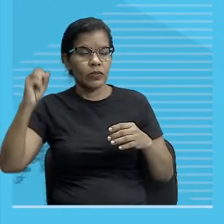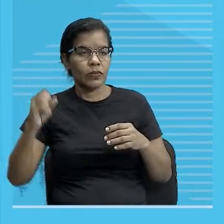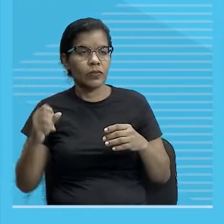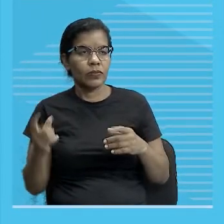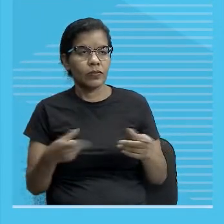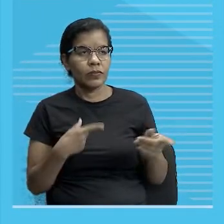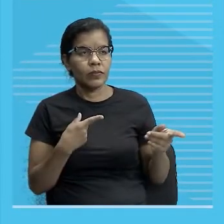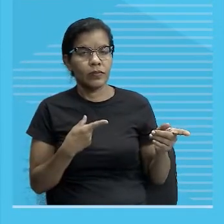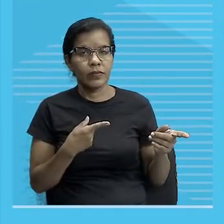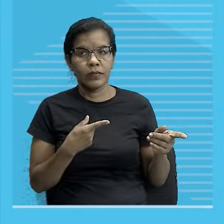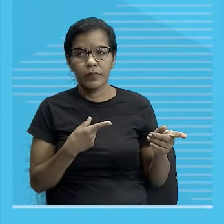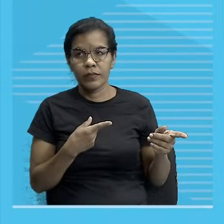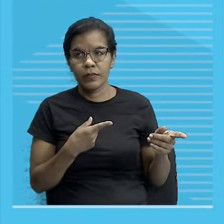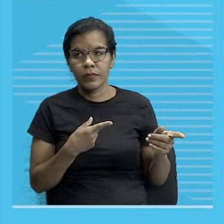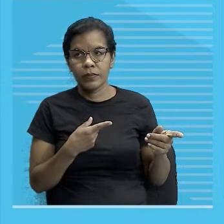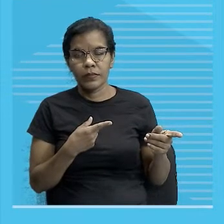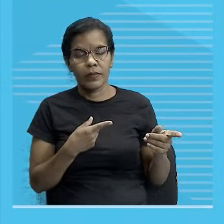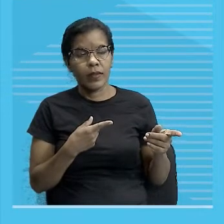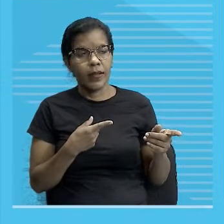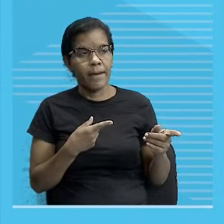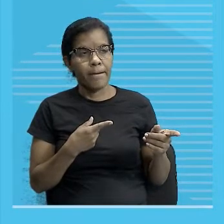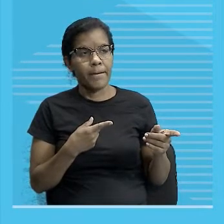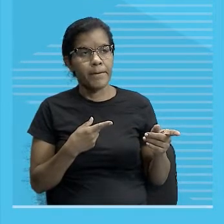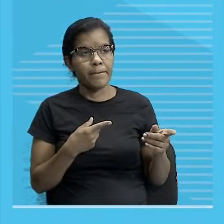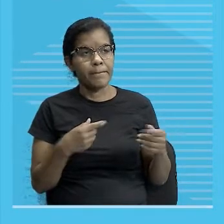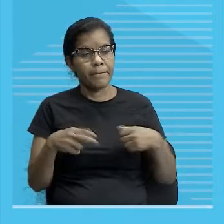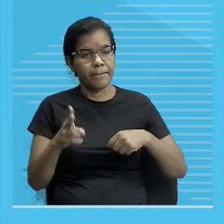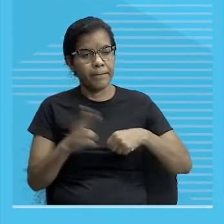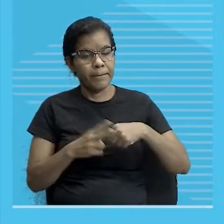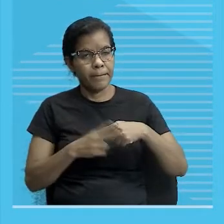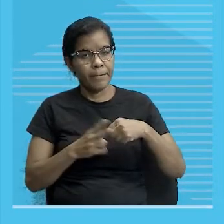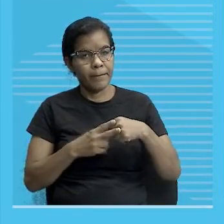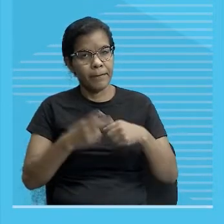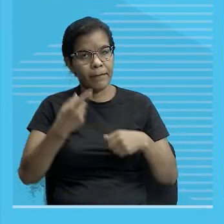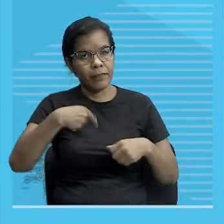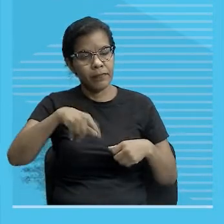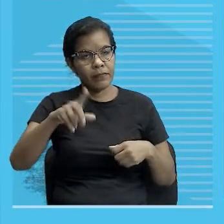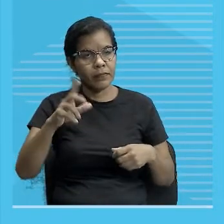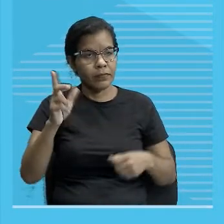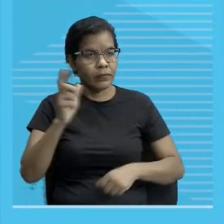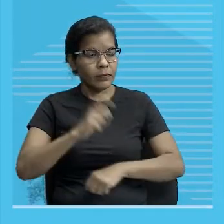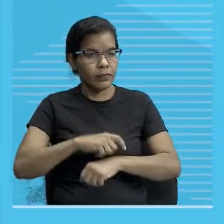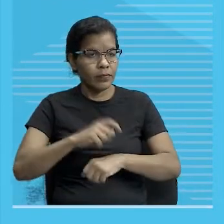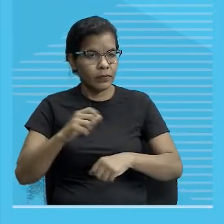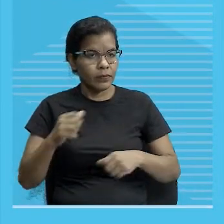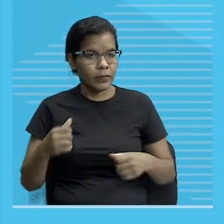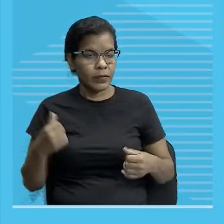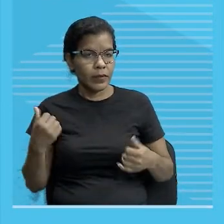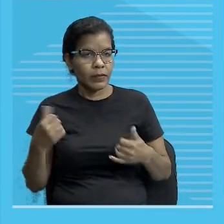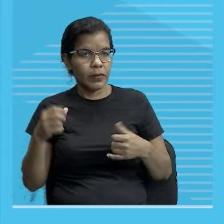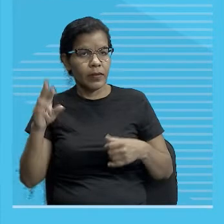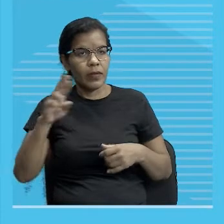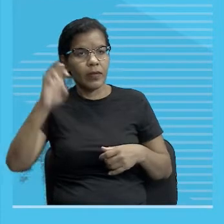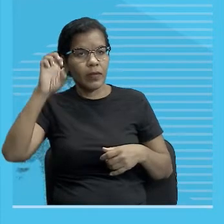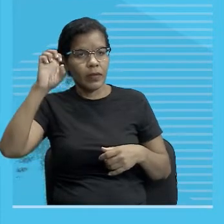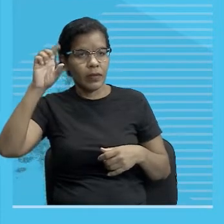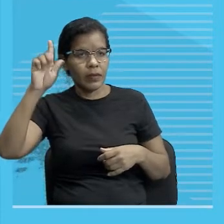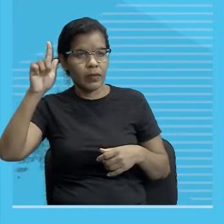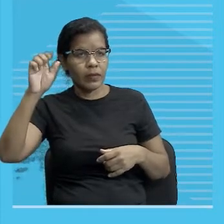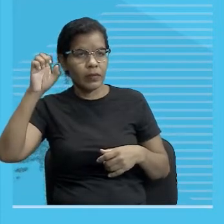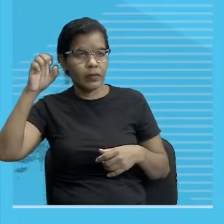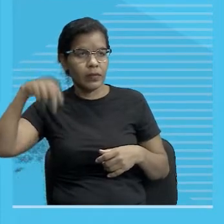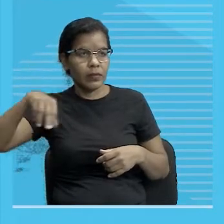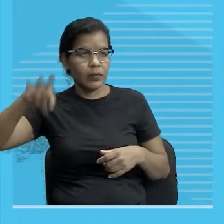Pronto. A gente pegou aí o verbo vou como termo regente, termo subordinante, pegamos o substantivo